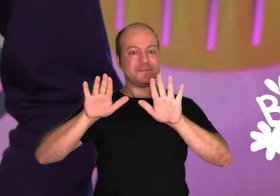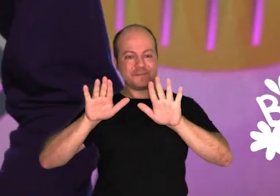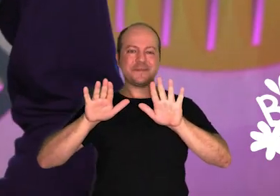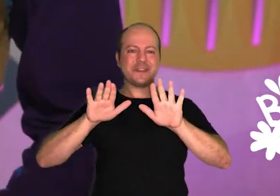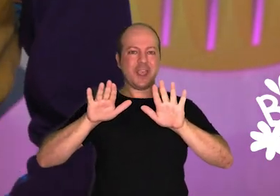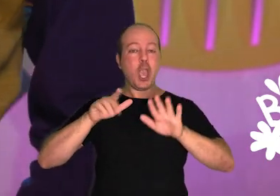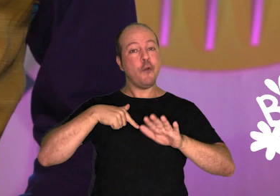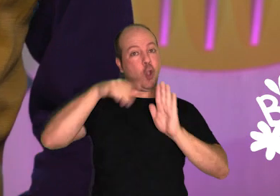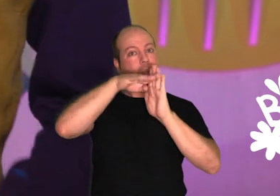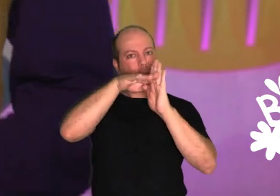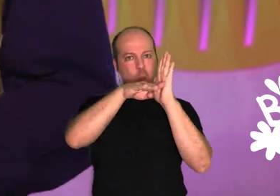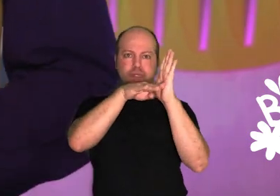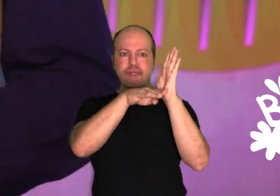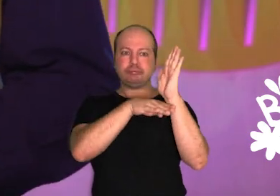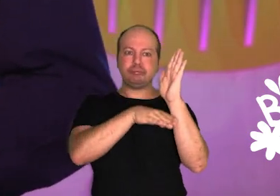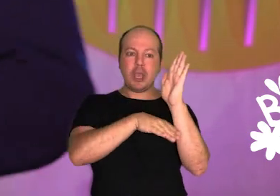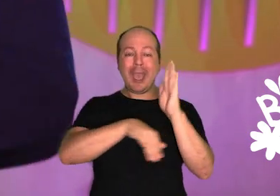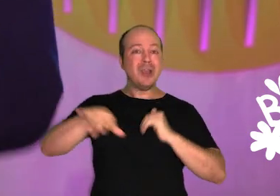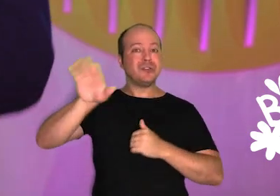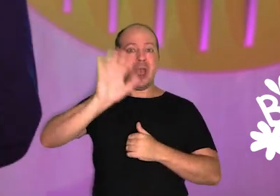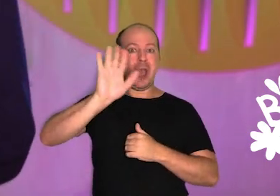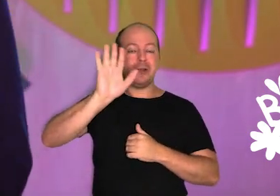Vou embora de elevador. Tchau!